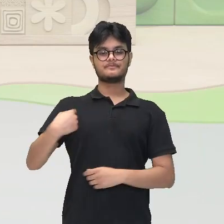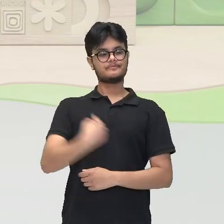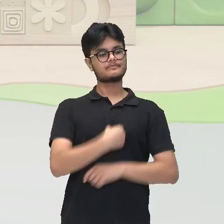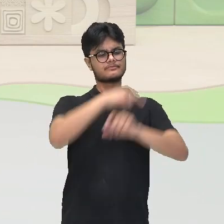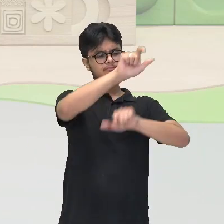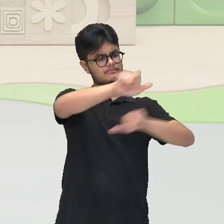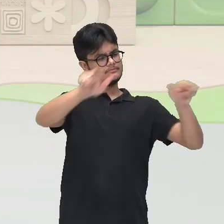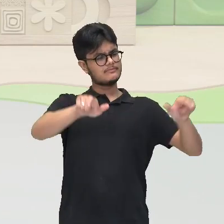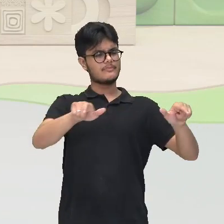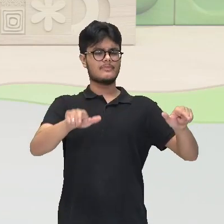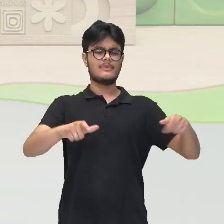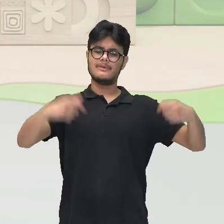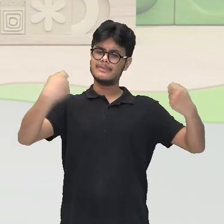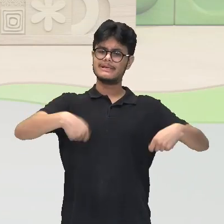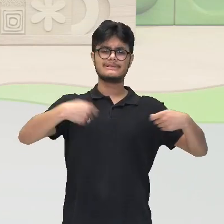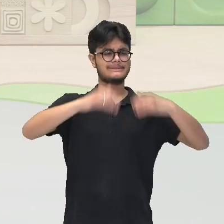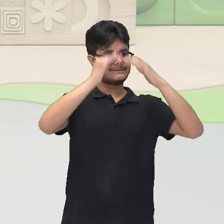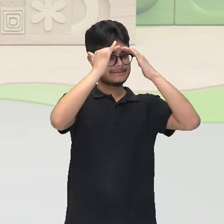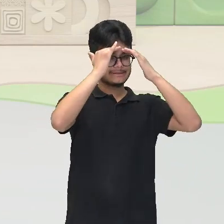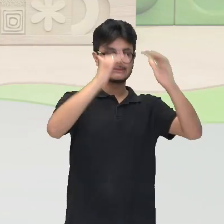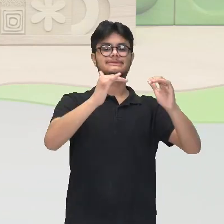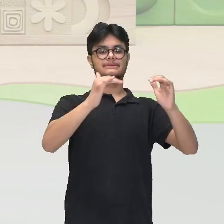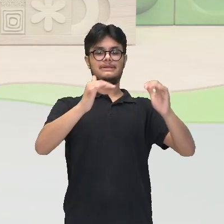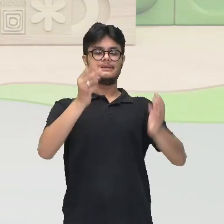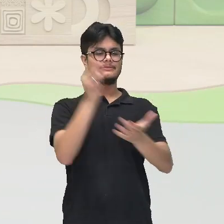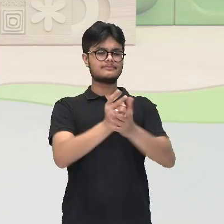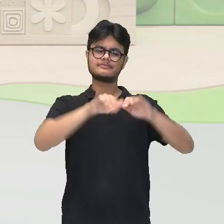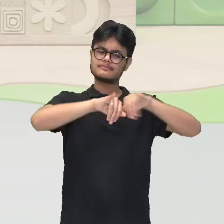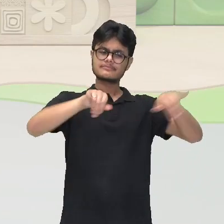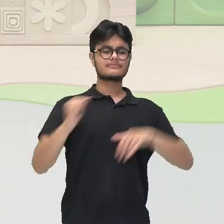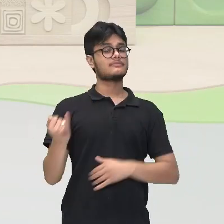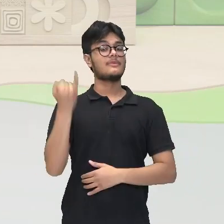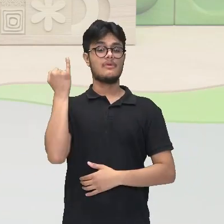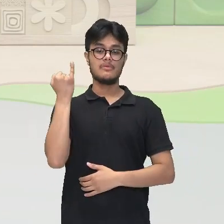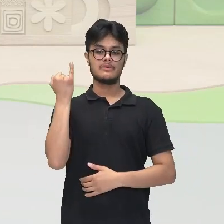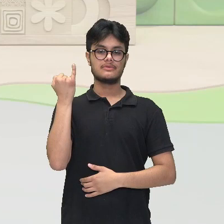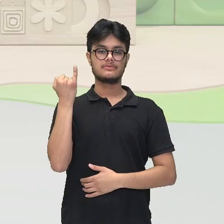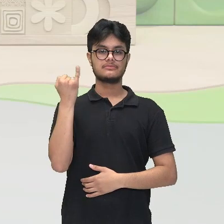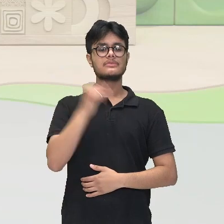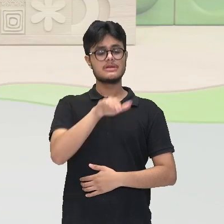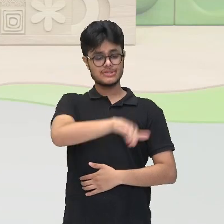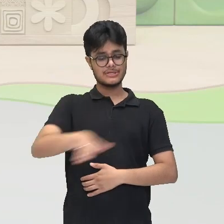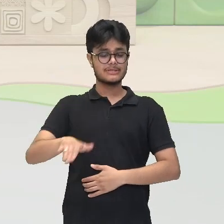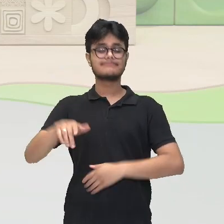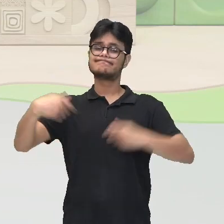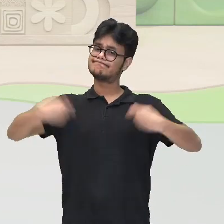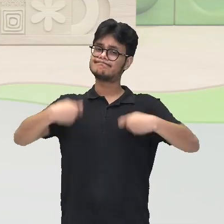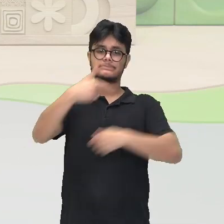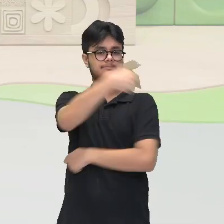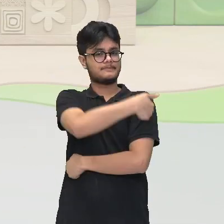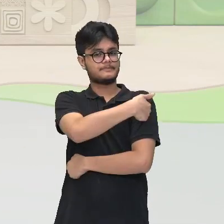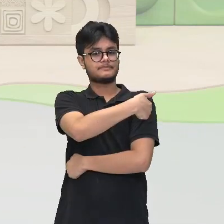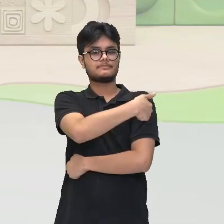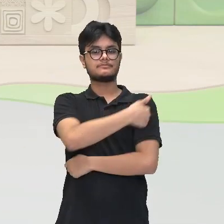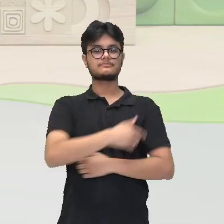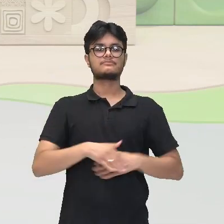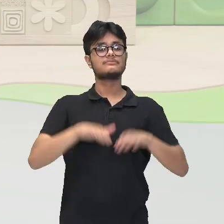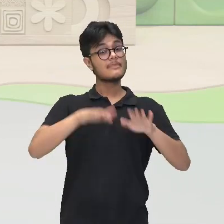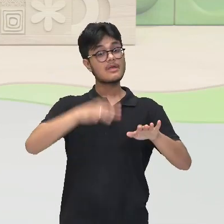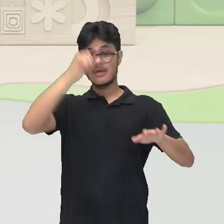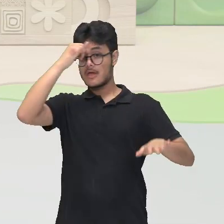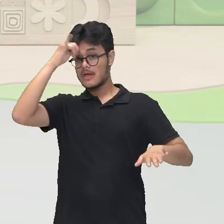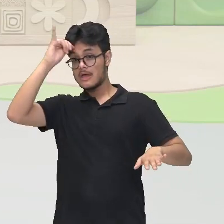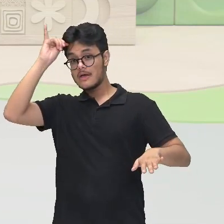pessoas sigam, se sensibilizem de verdade e que as crianças sejam vacinadas para que a gente